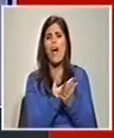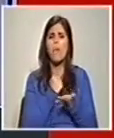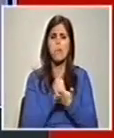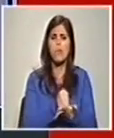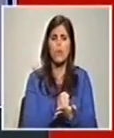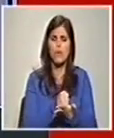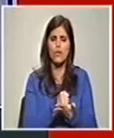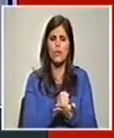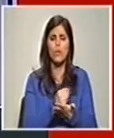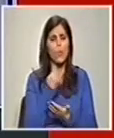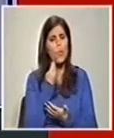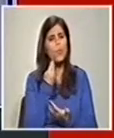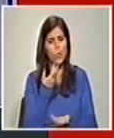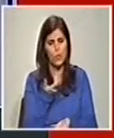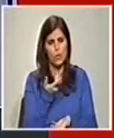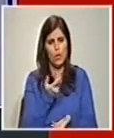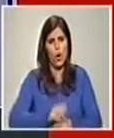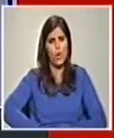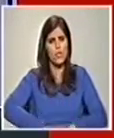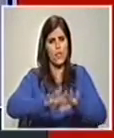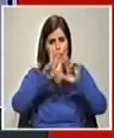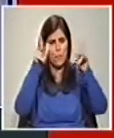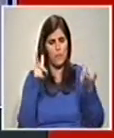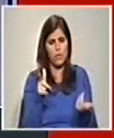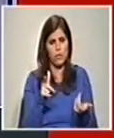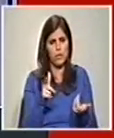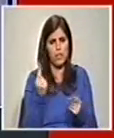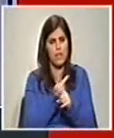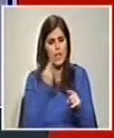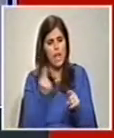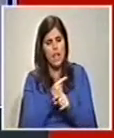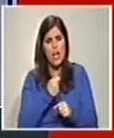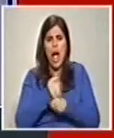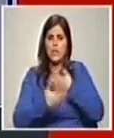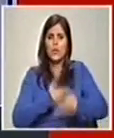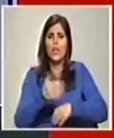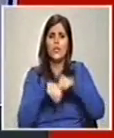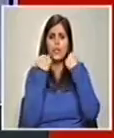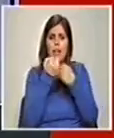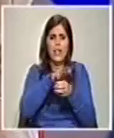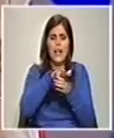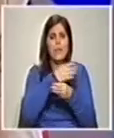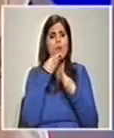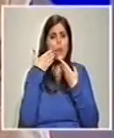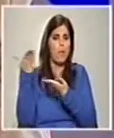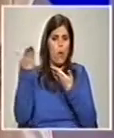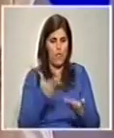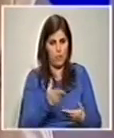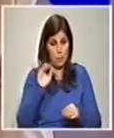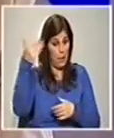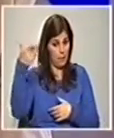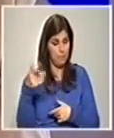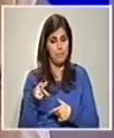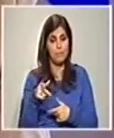vem dar ao desenvolvimento de atividades e de ações sociais? Obrigada pelo convite. Antes de mais,